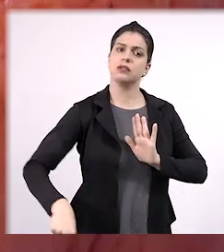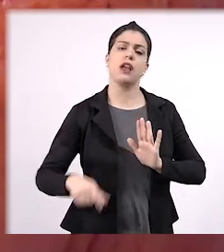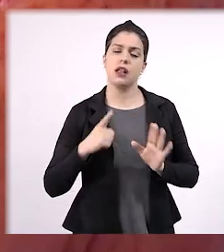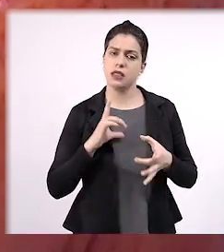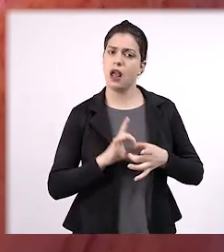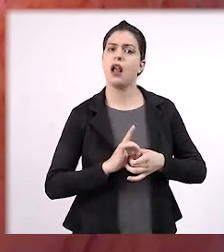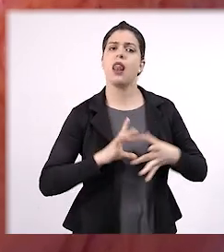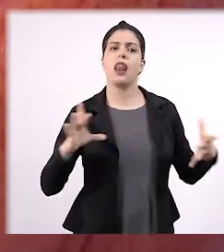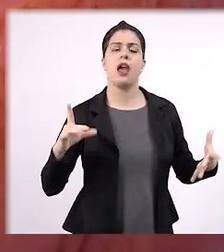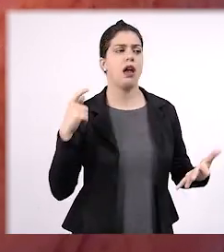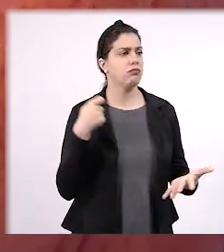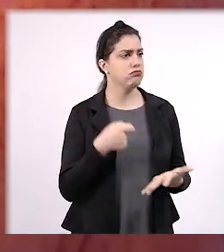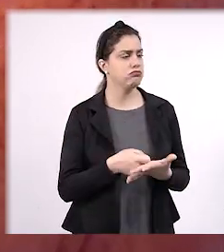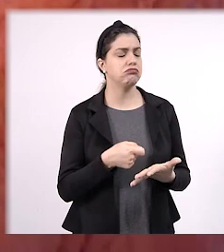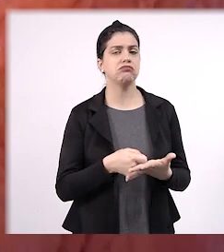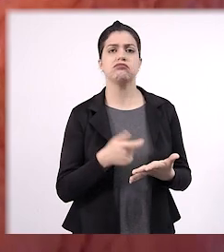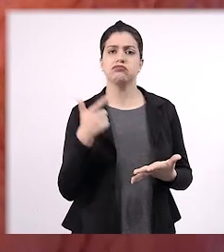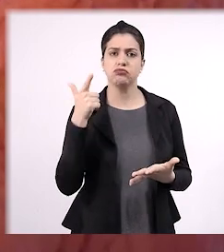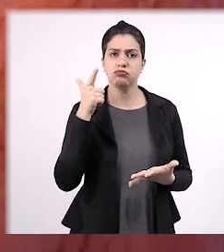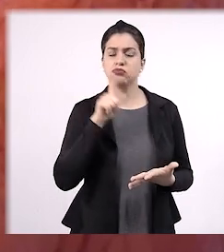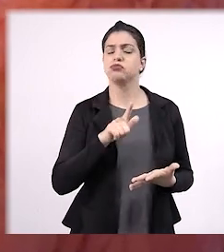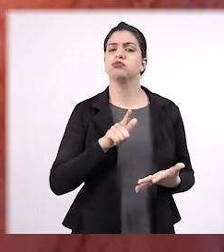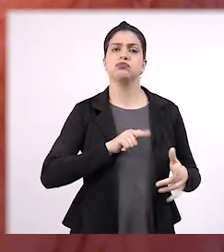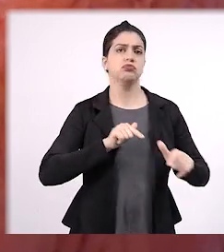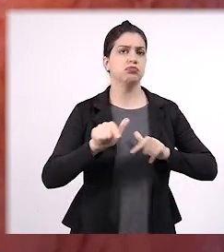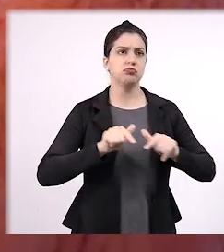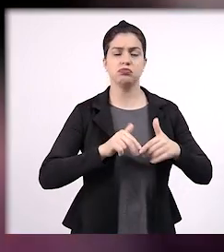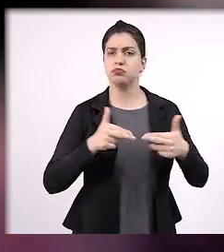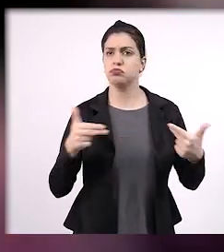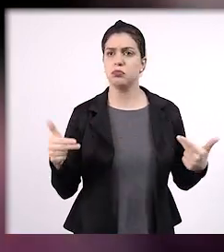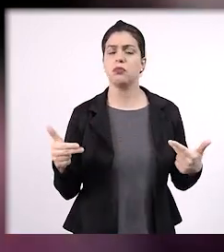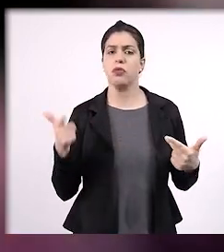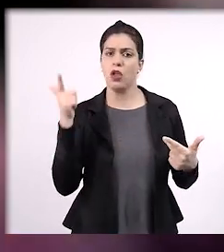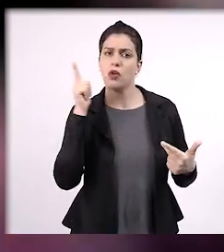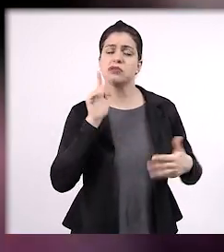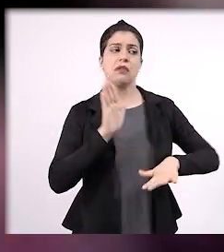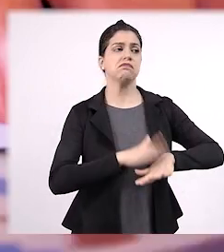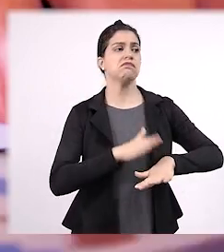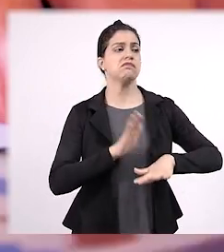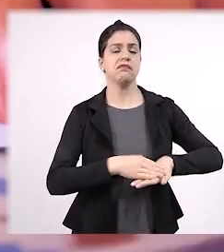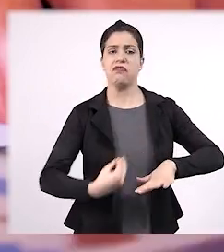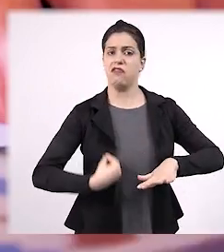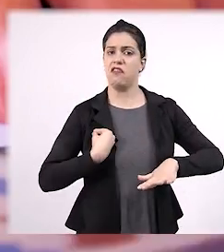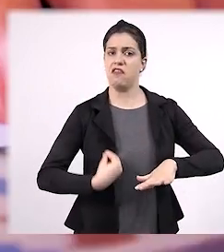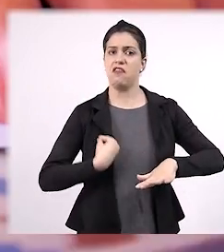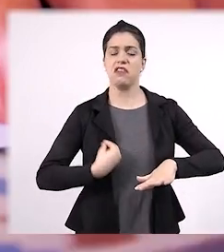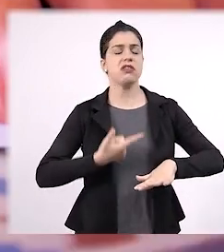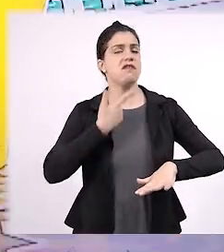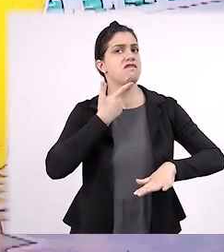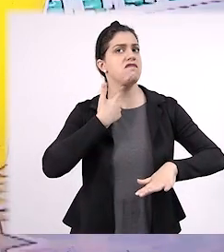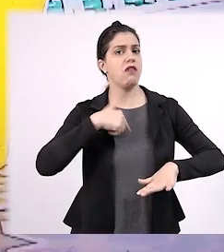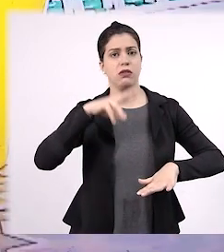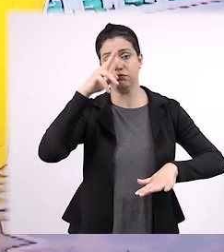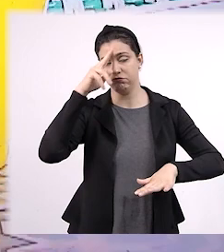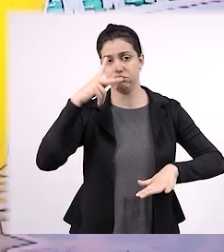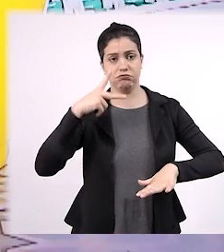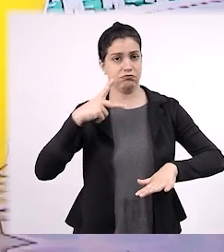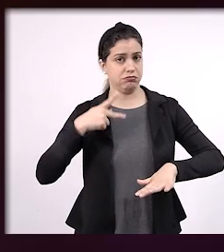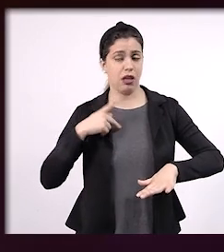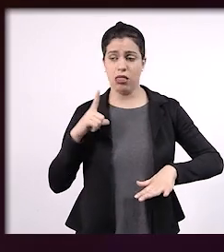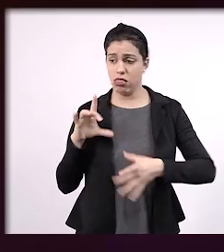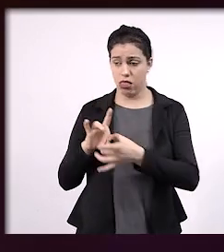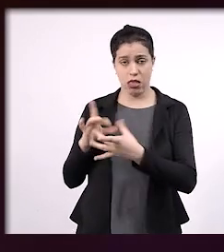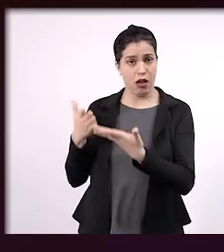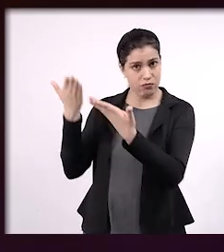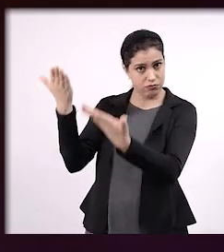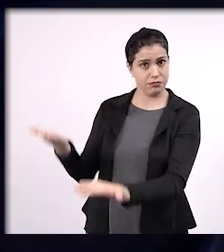com autodeterminação, com exercício das suas faculdades e que pode, como bem quer, desenvolver a sua vida da forma que